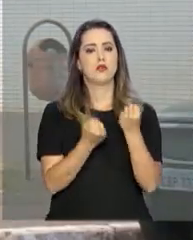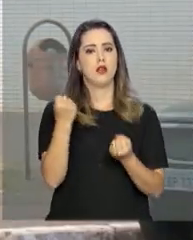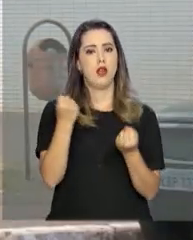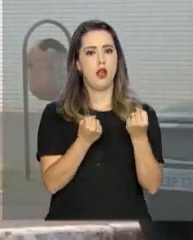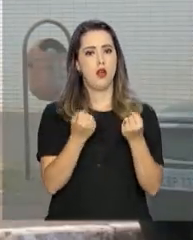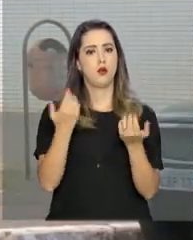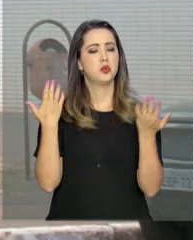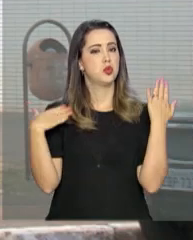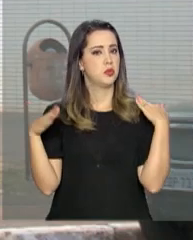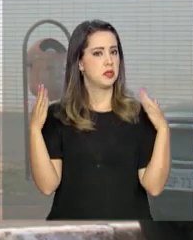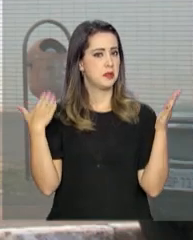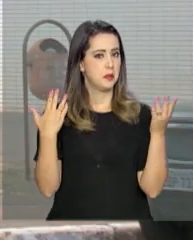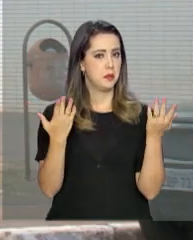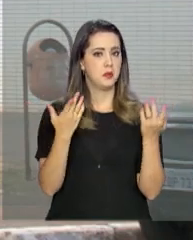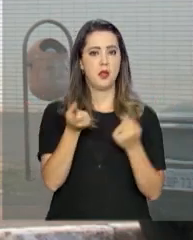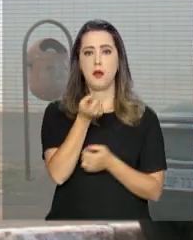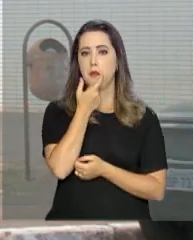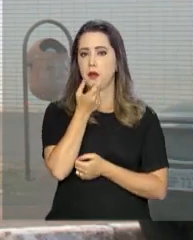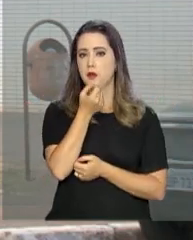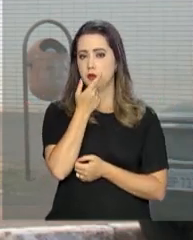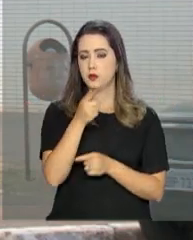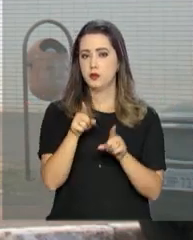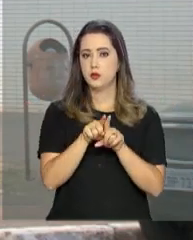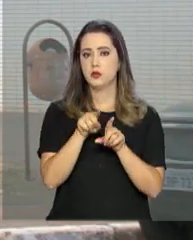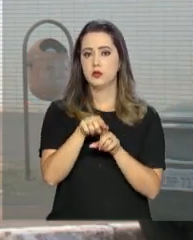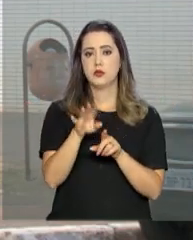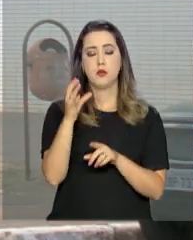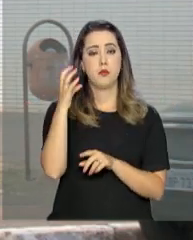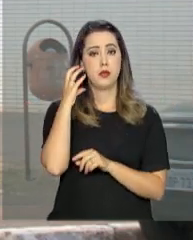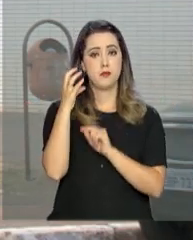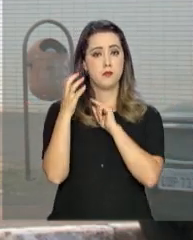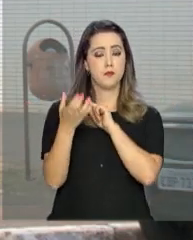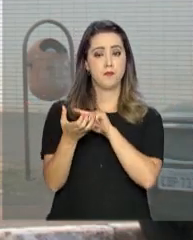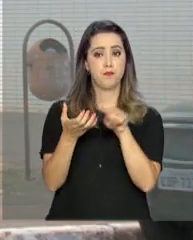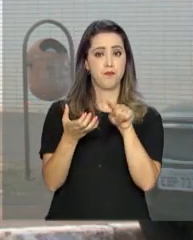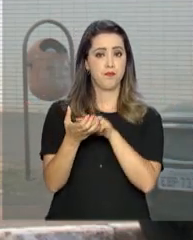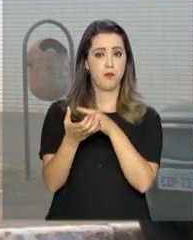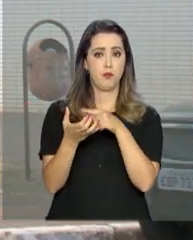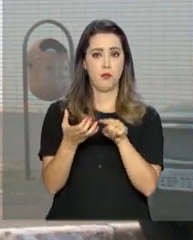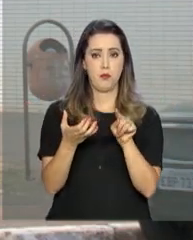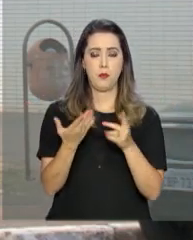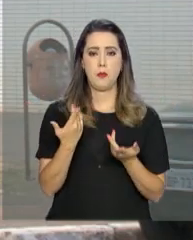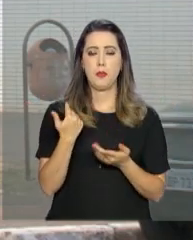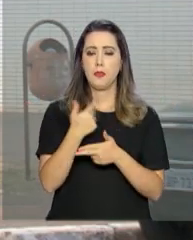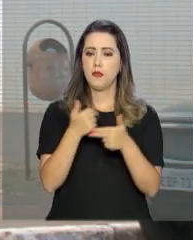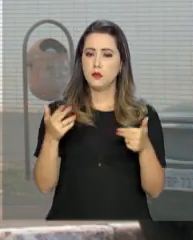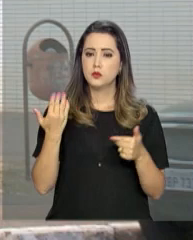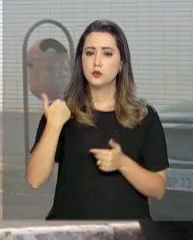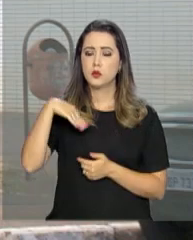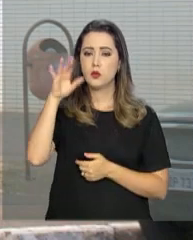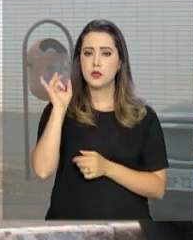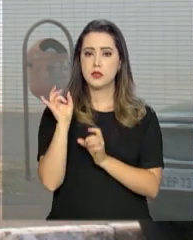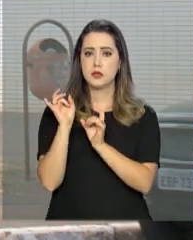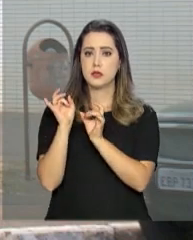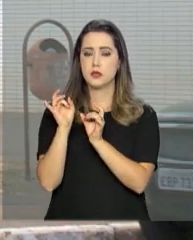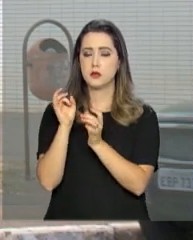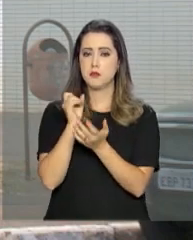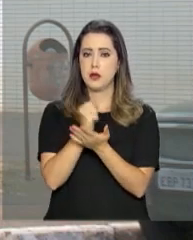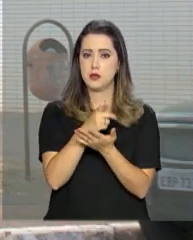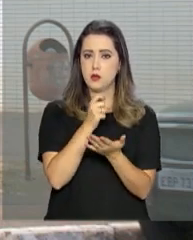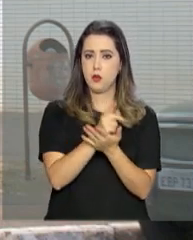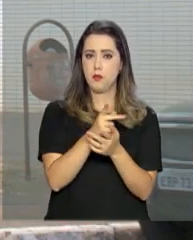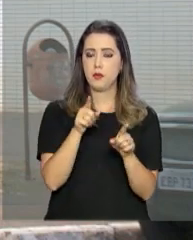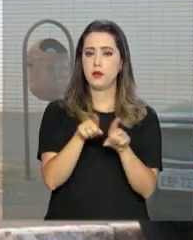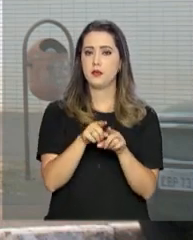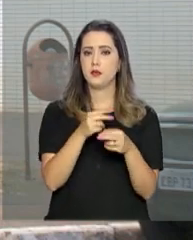de passeio, medicamentos e aparelhos celulares. Entre os produtos mais importados, também estão os